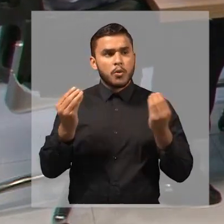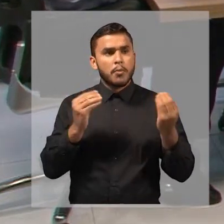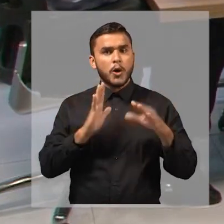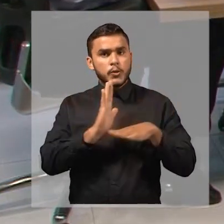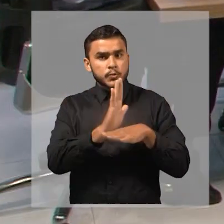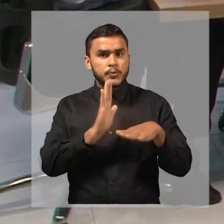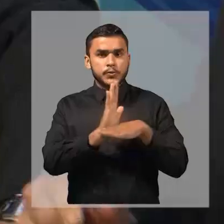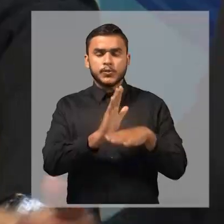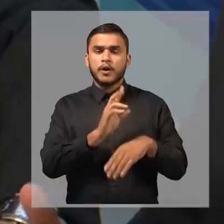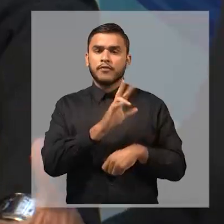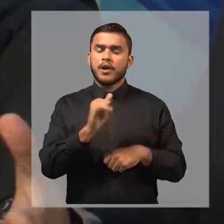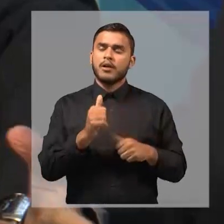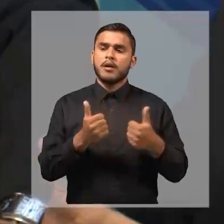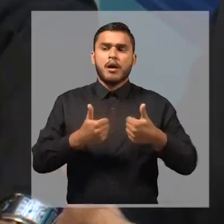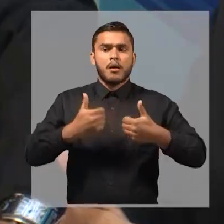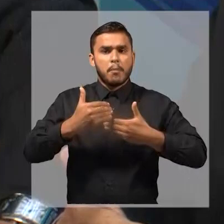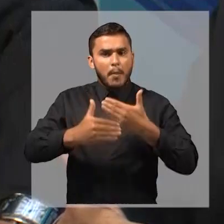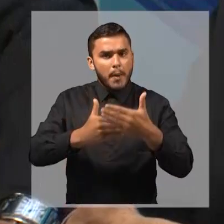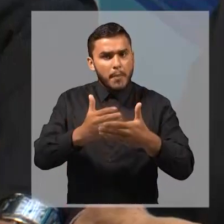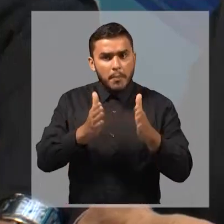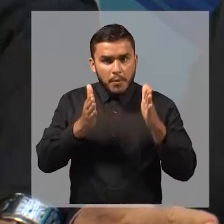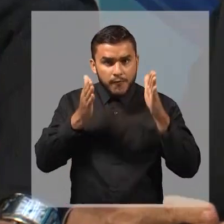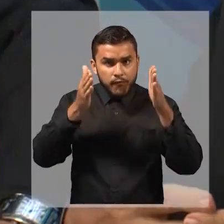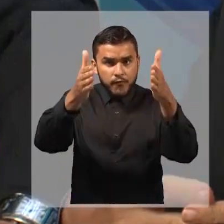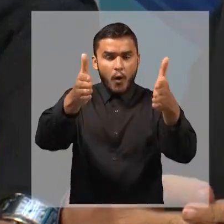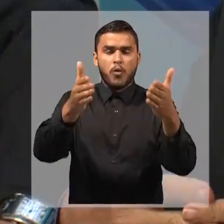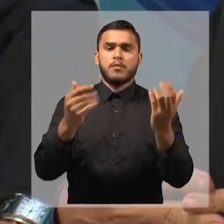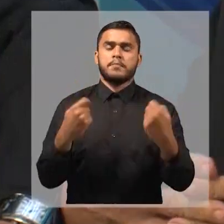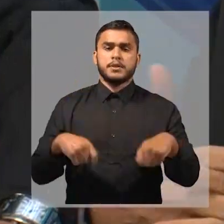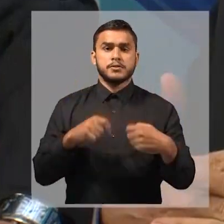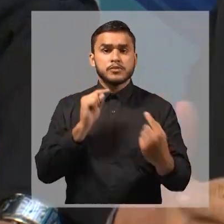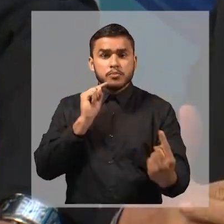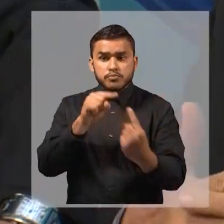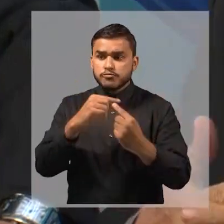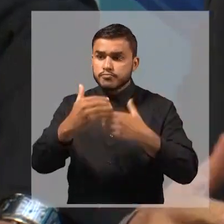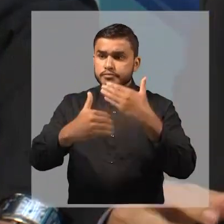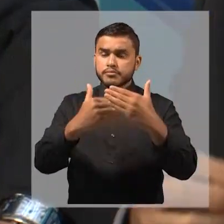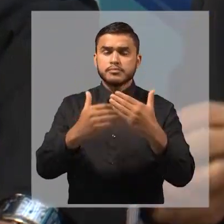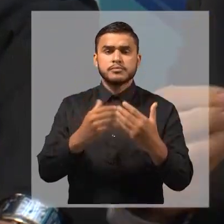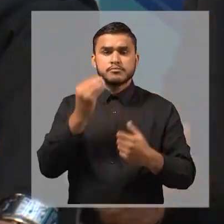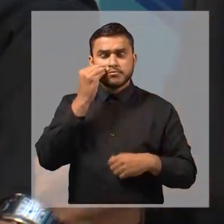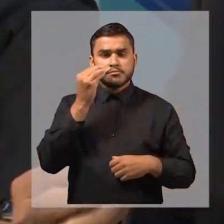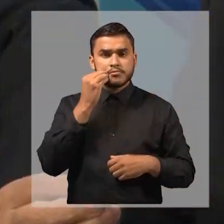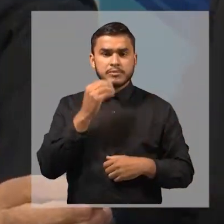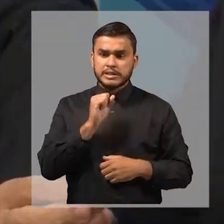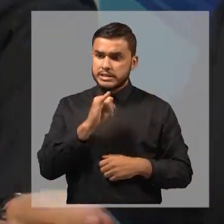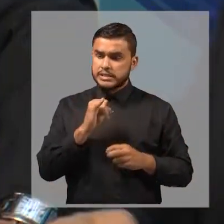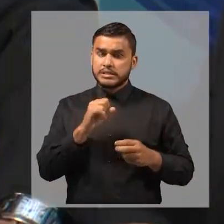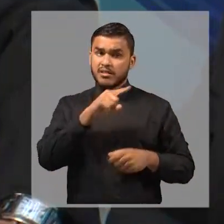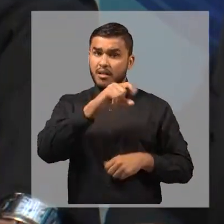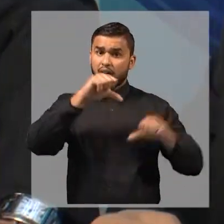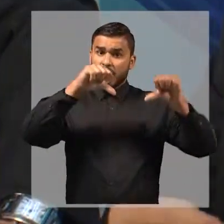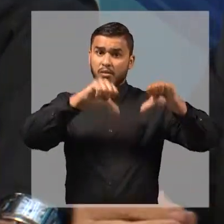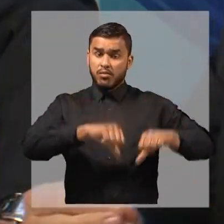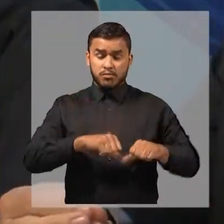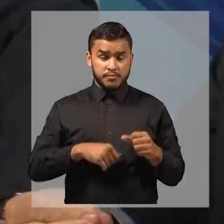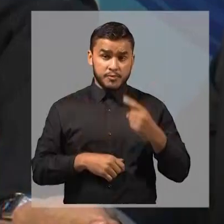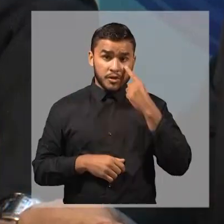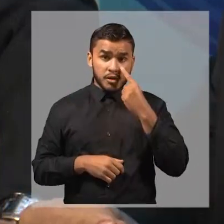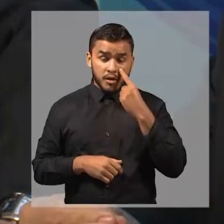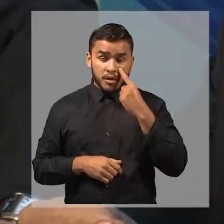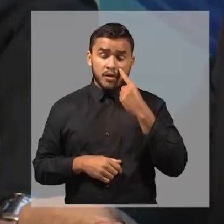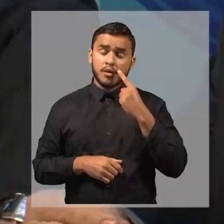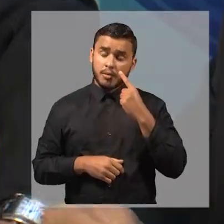interferir, né? E vamos dizer, esse discurso, essa narrativa que